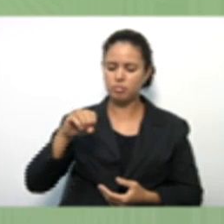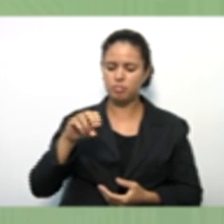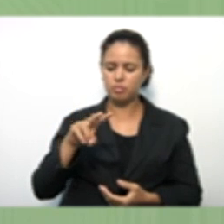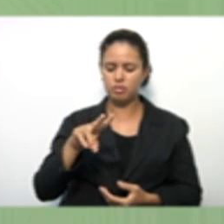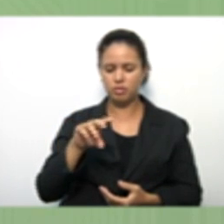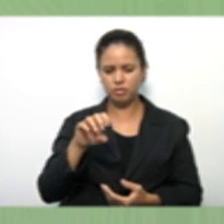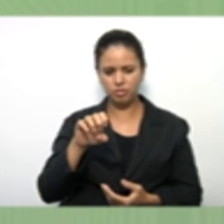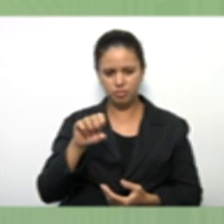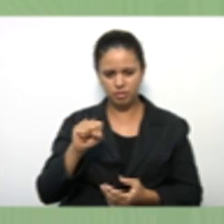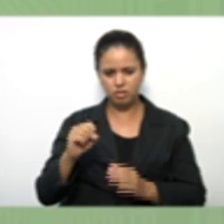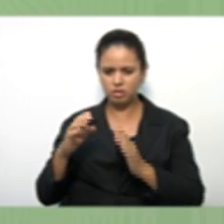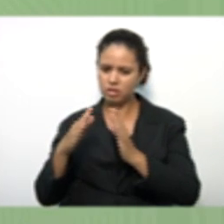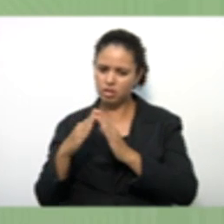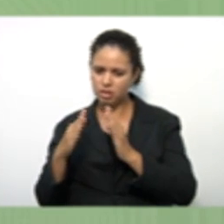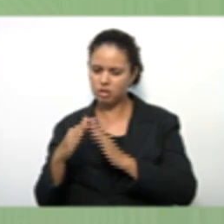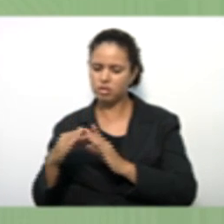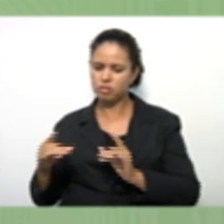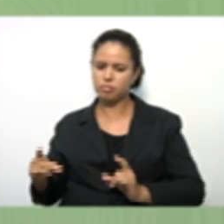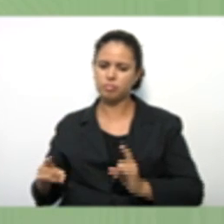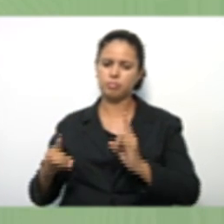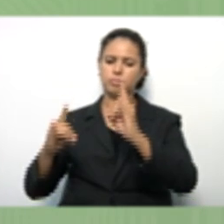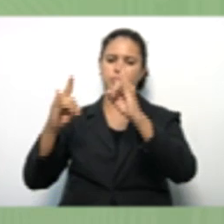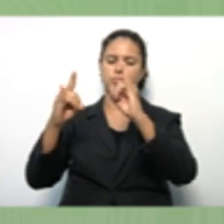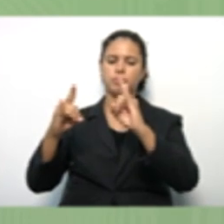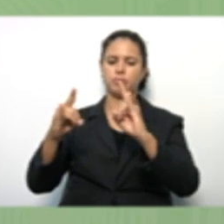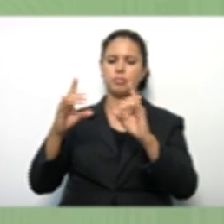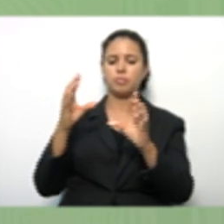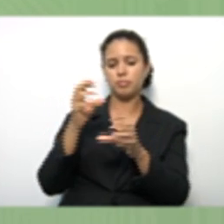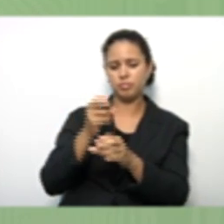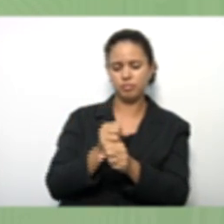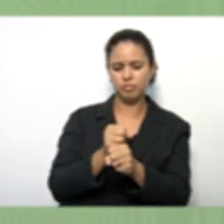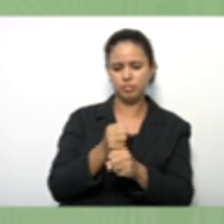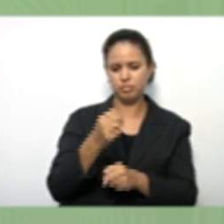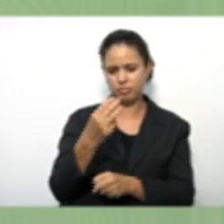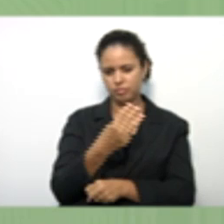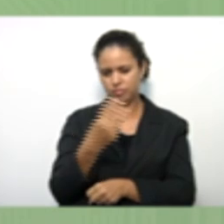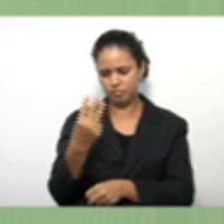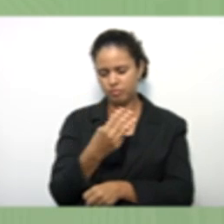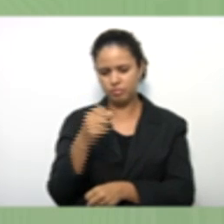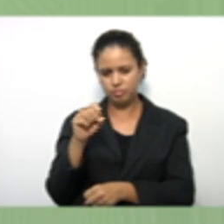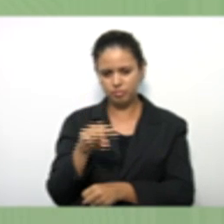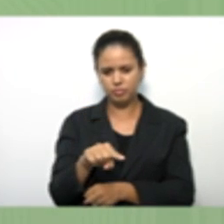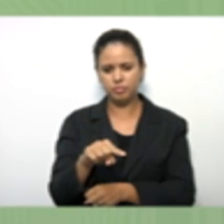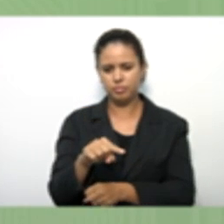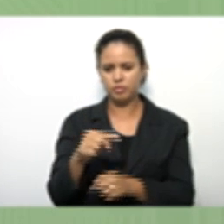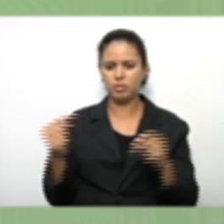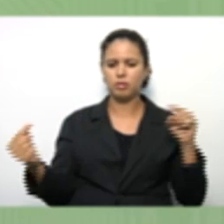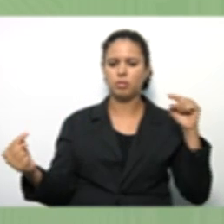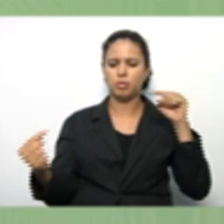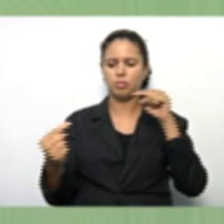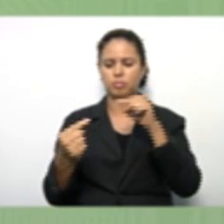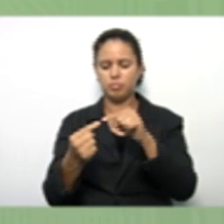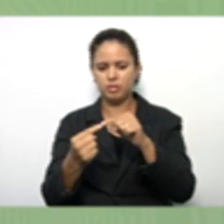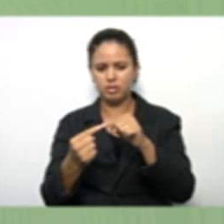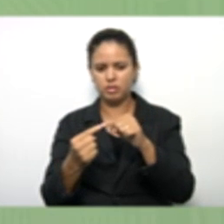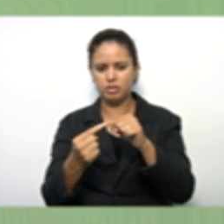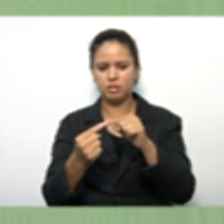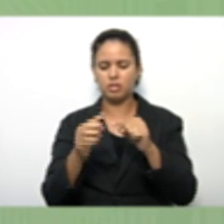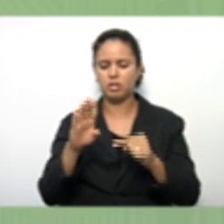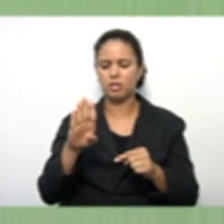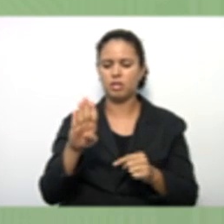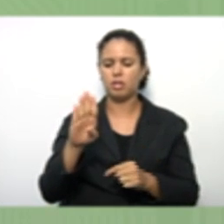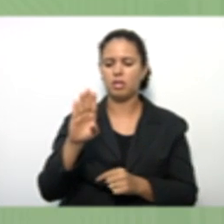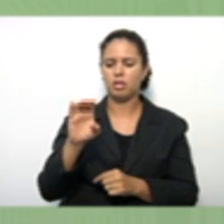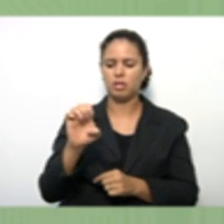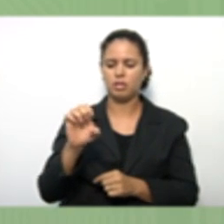foi o valor, professora? 33 mil. Isso é o quê? É um bem, né? Essa professora é muito boa, cara.